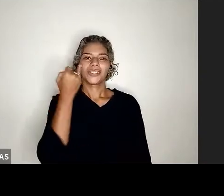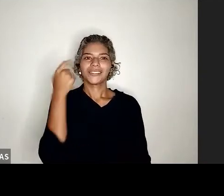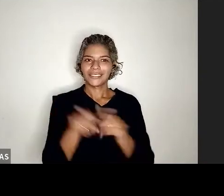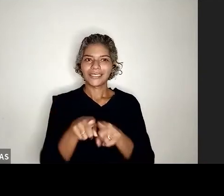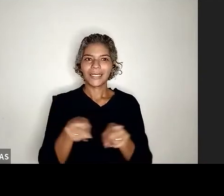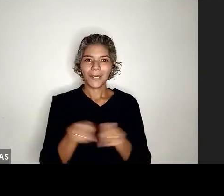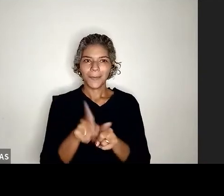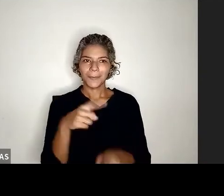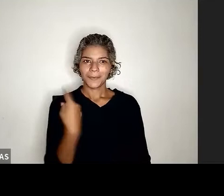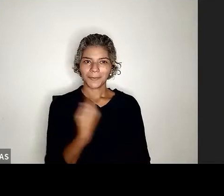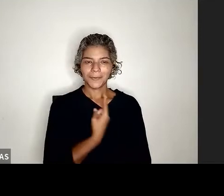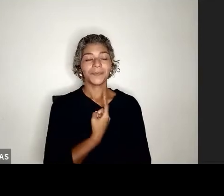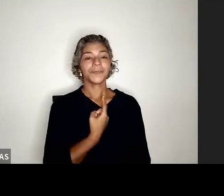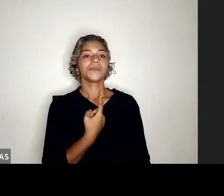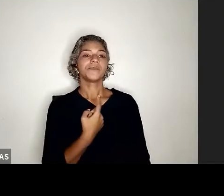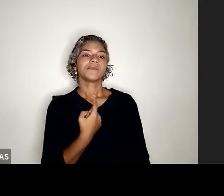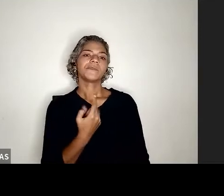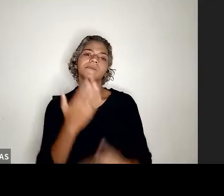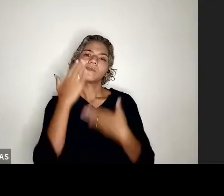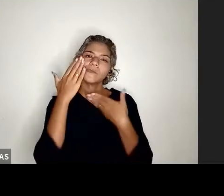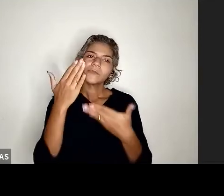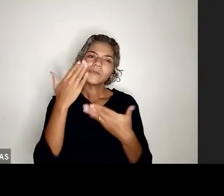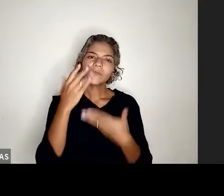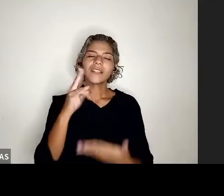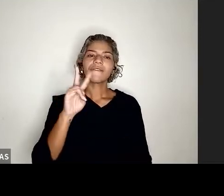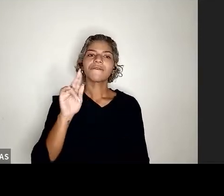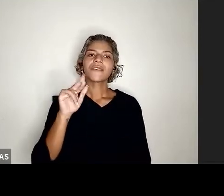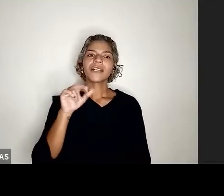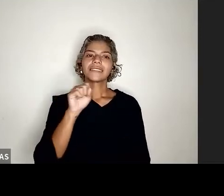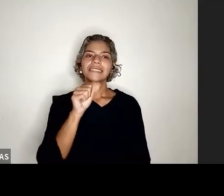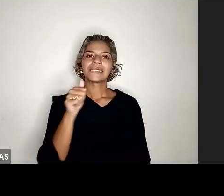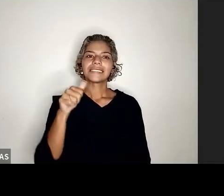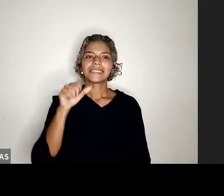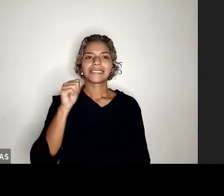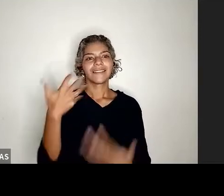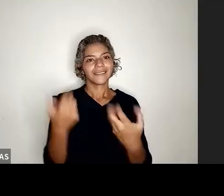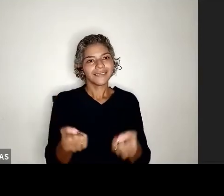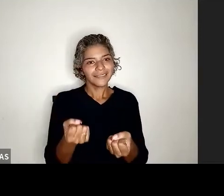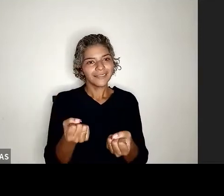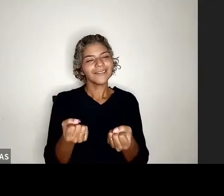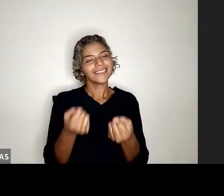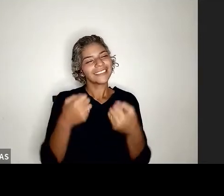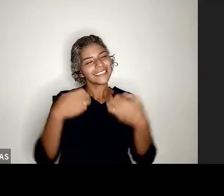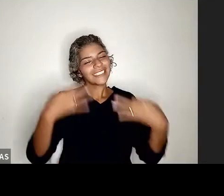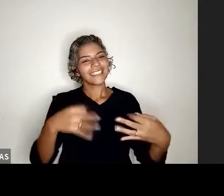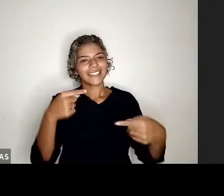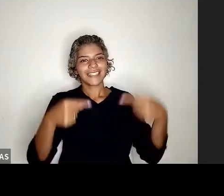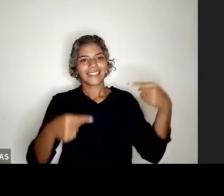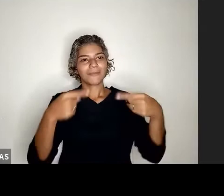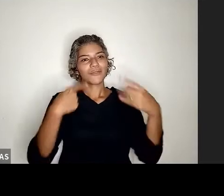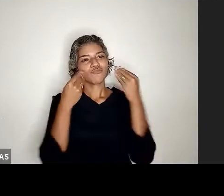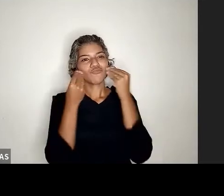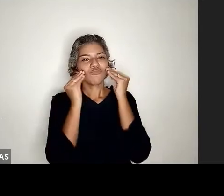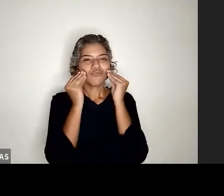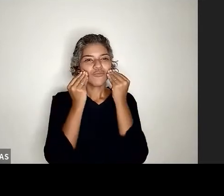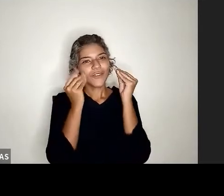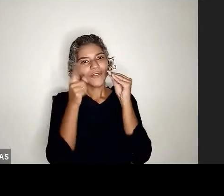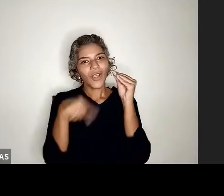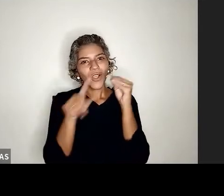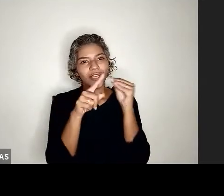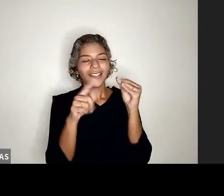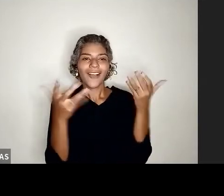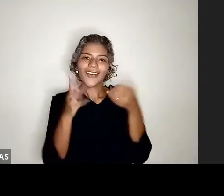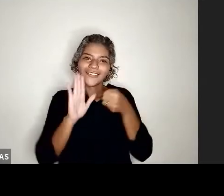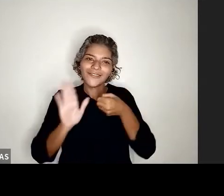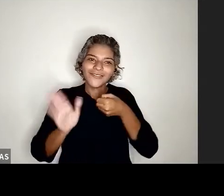gente. Eu agradeço a Vanessa por ter aceitado. Eu tenho certeza que a gente vai ter um grande debate essa tarde. Beijinho para vocês. Eu vou ficar no chat